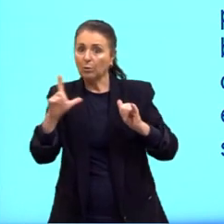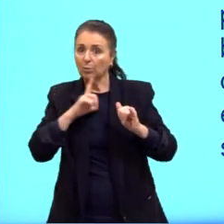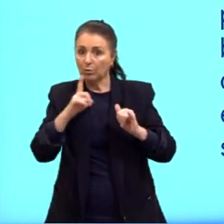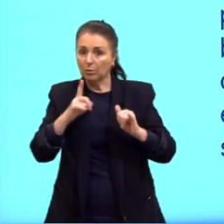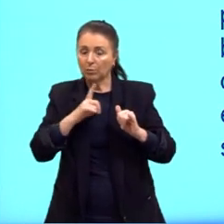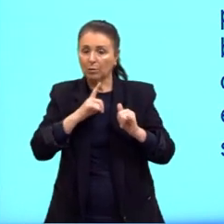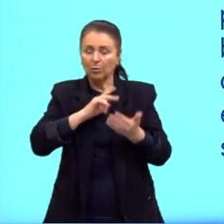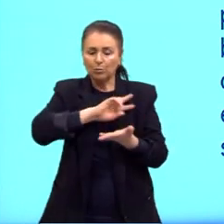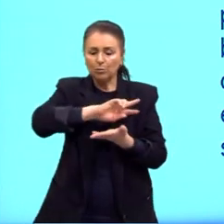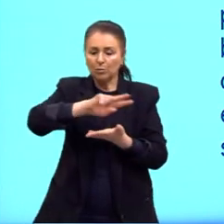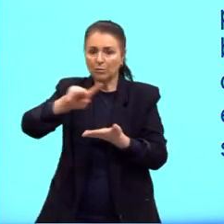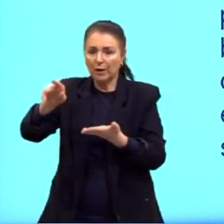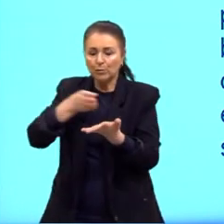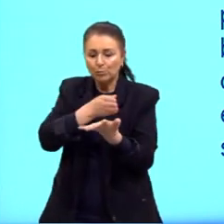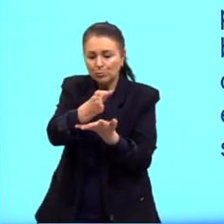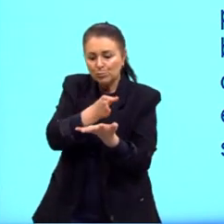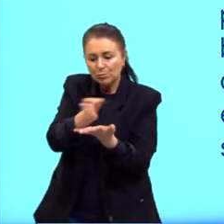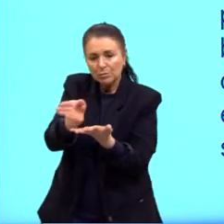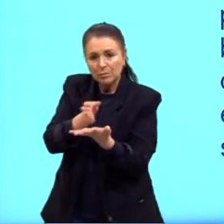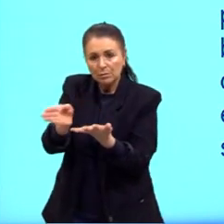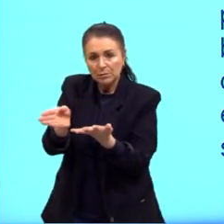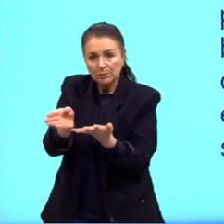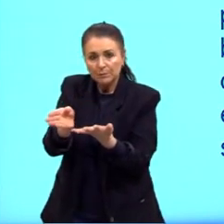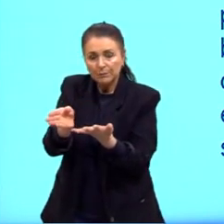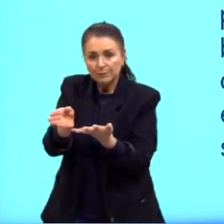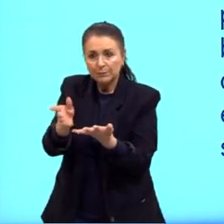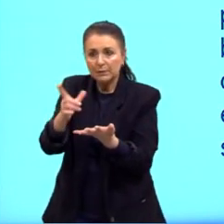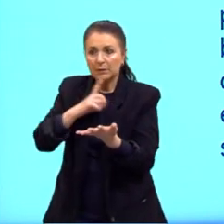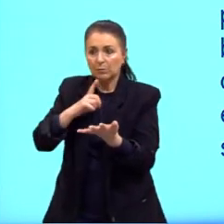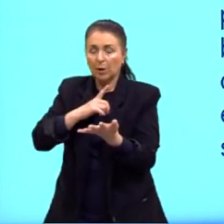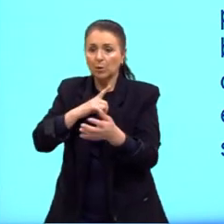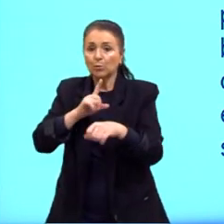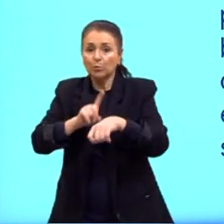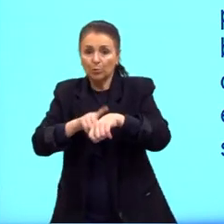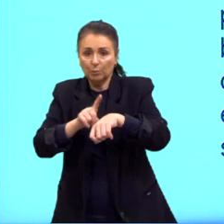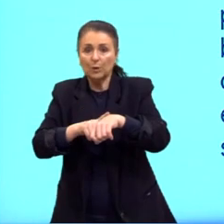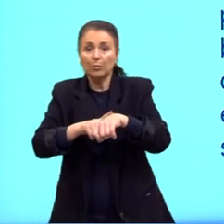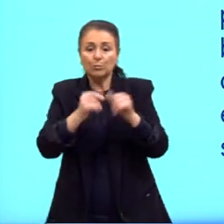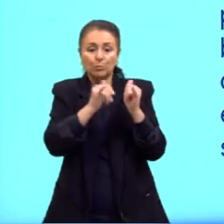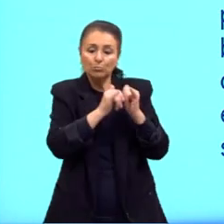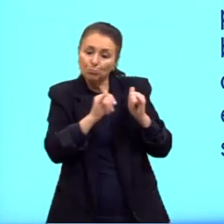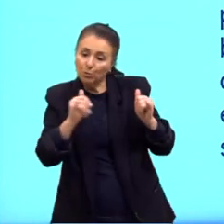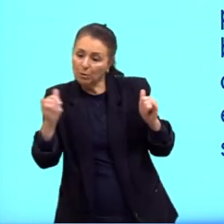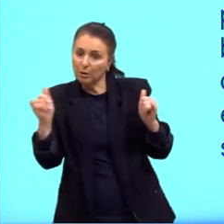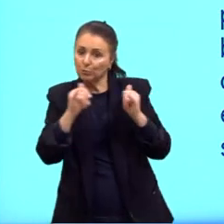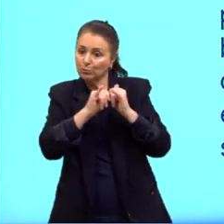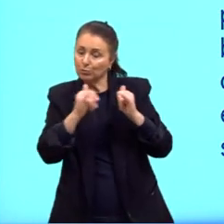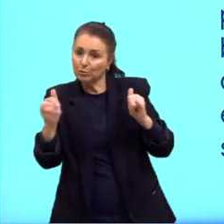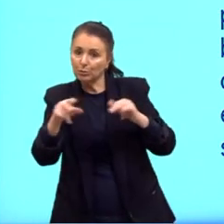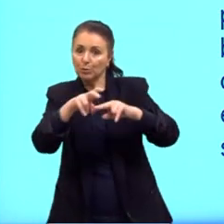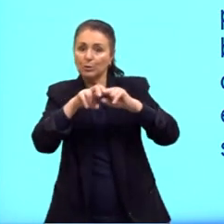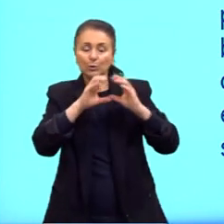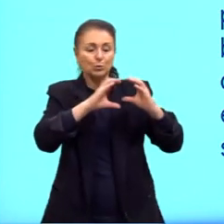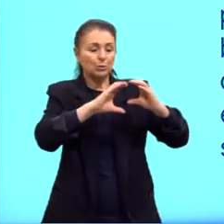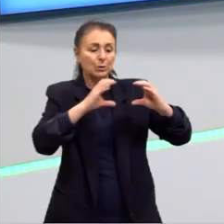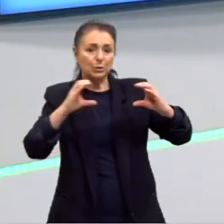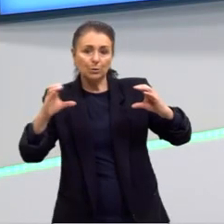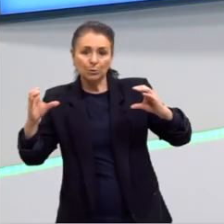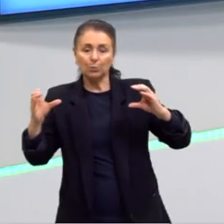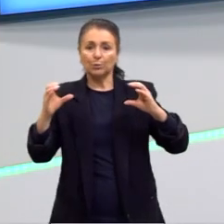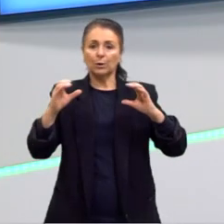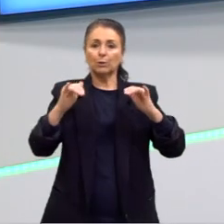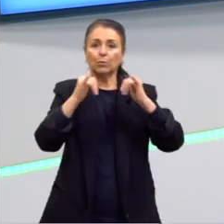né Aos diversos Ramos extras então a um aumento de corrente né por isso é que os circuitos na